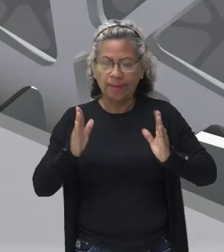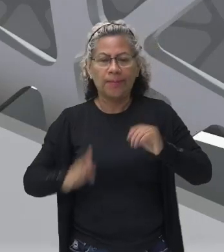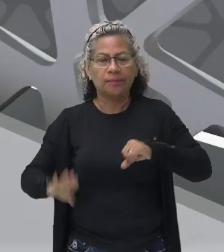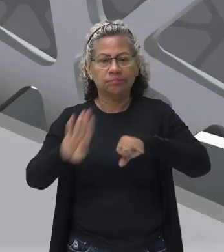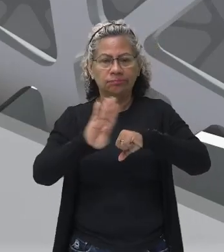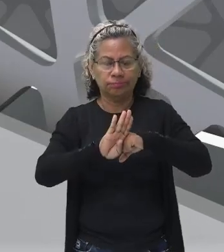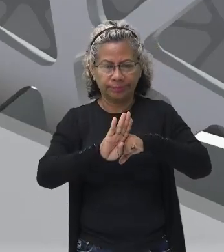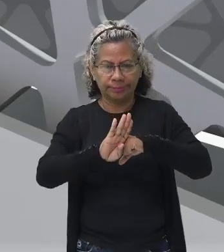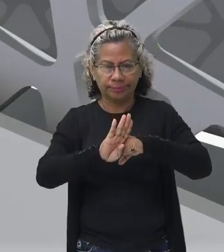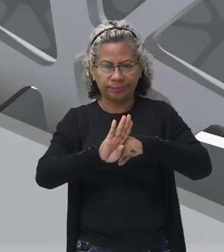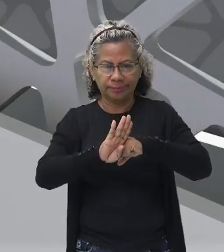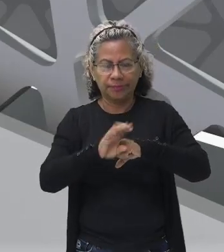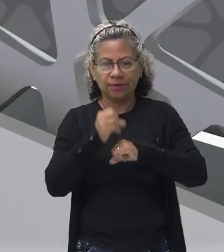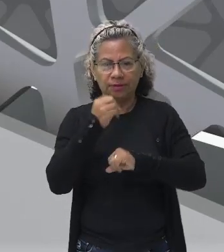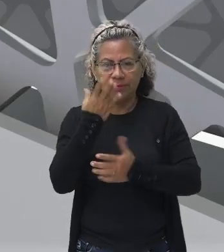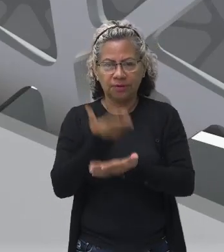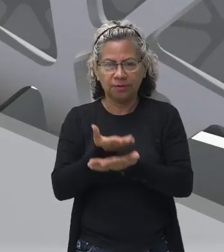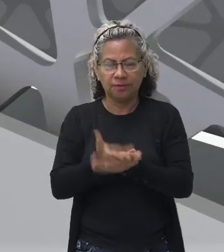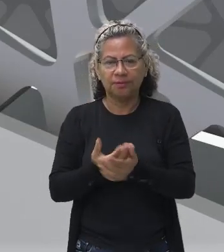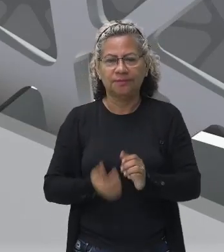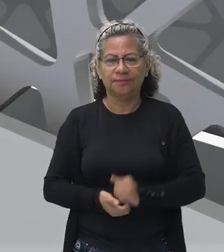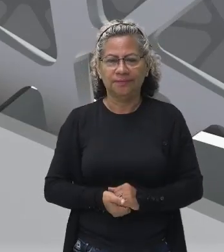substantiva. Boa aula!